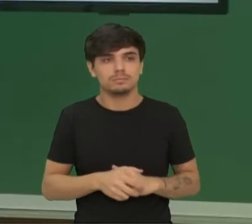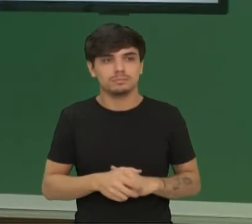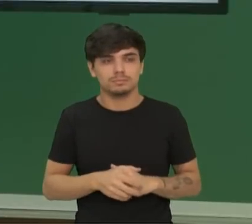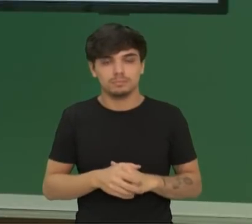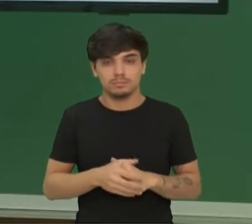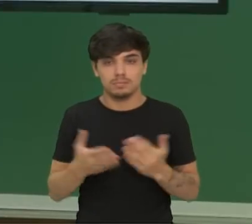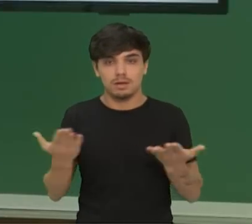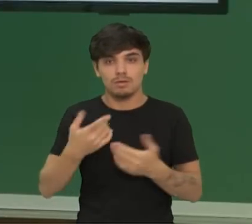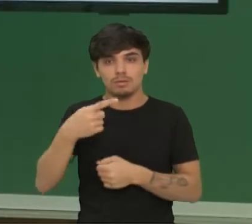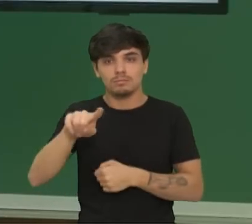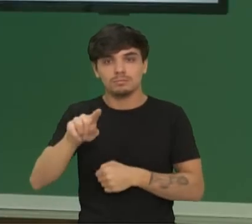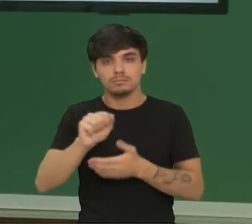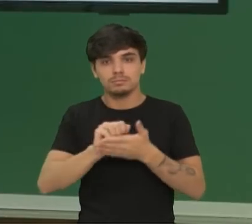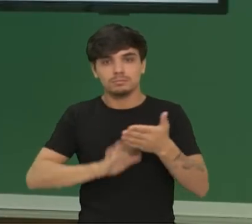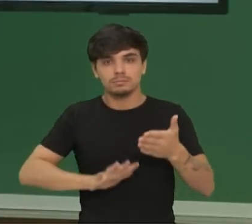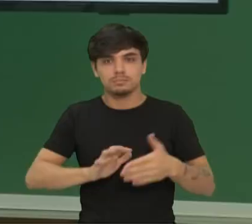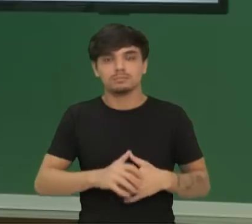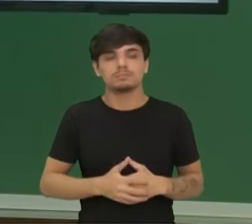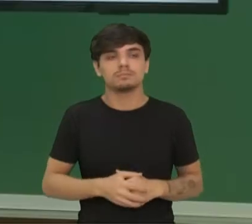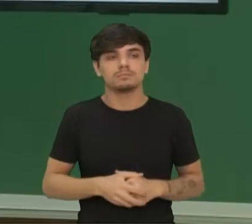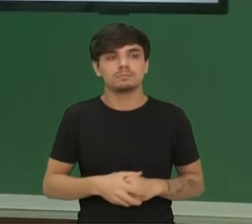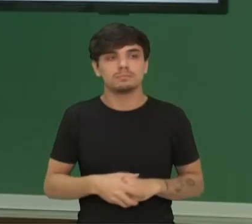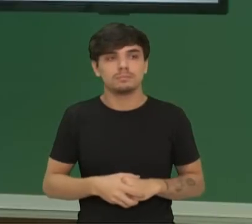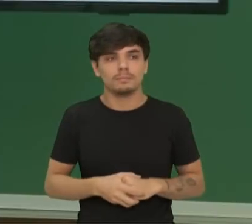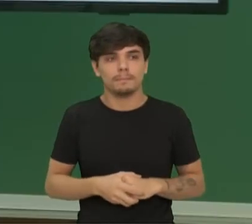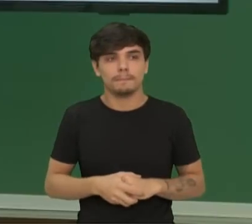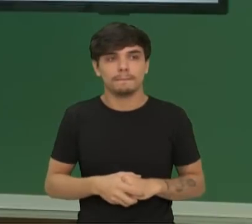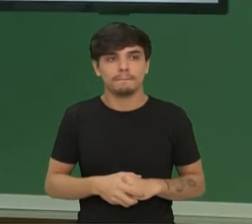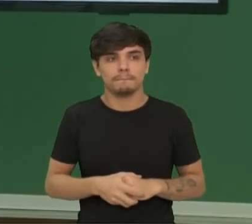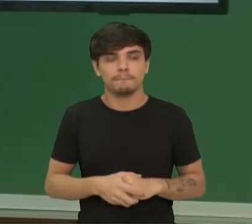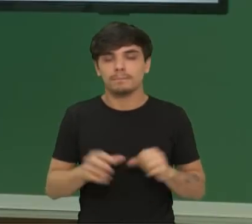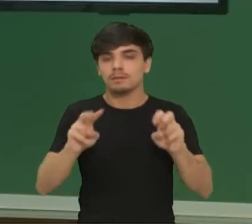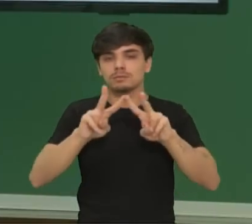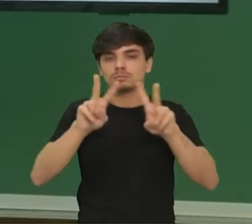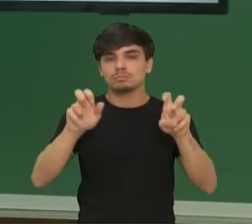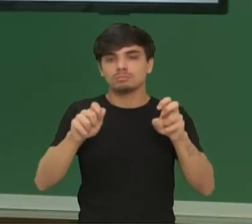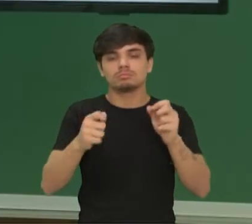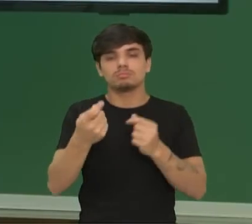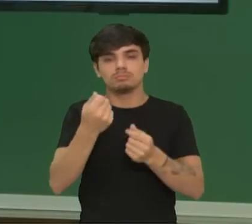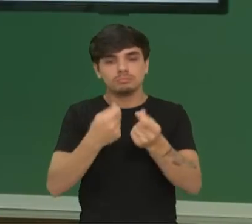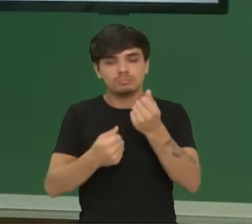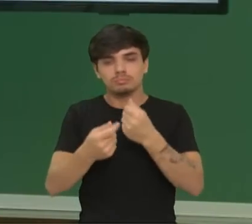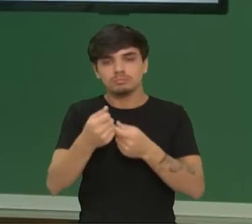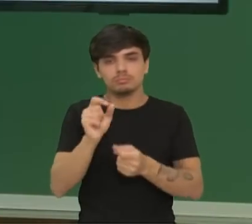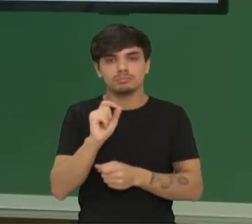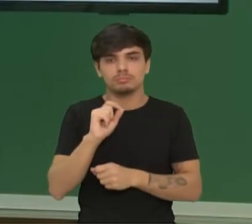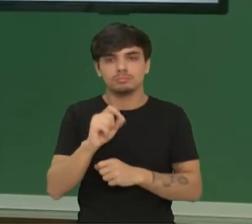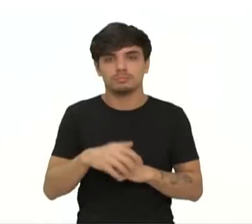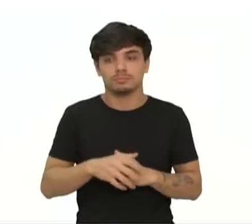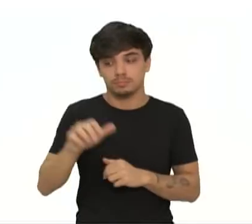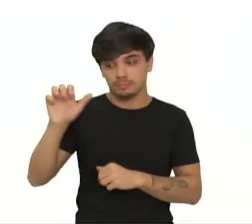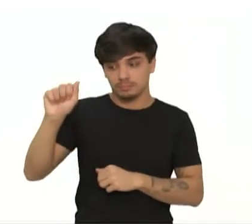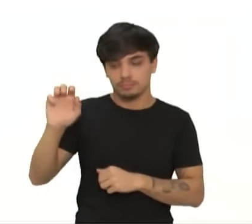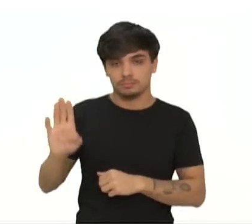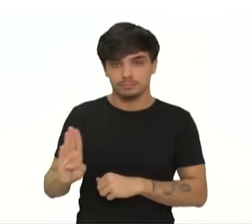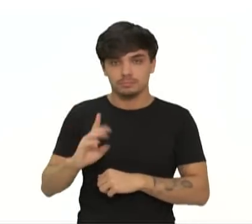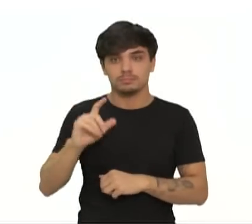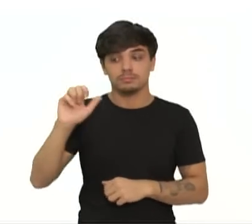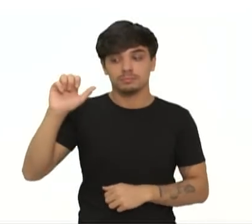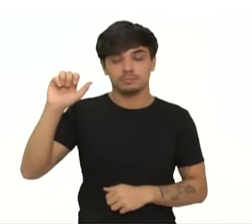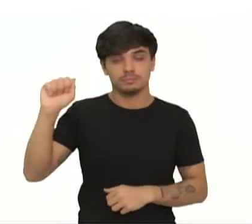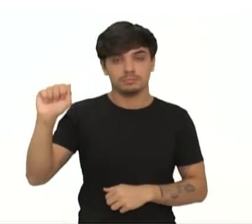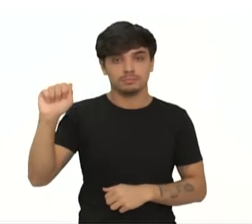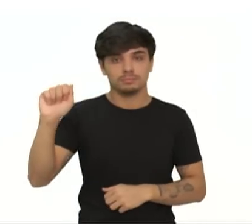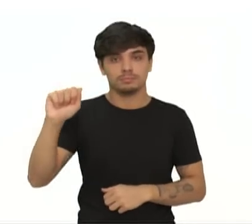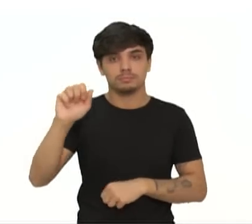Vamos para mais uma atividade? Olha lá, sobre o mercantilismo. Agora nós temos A e B. A.